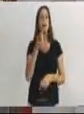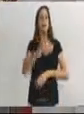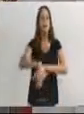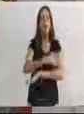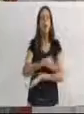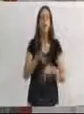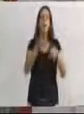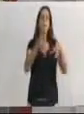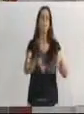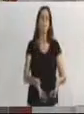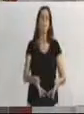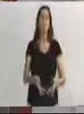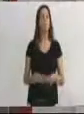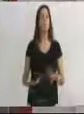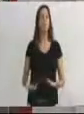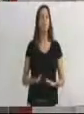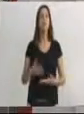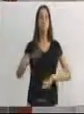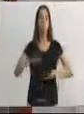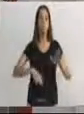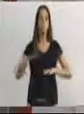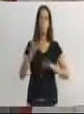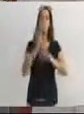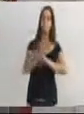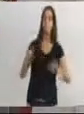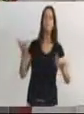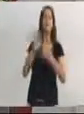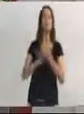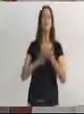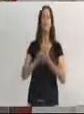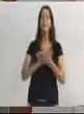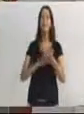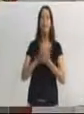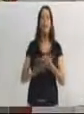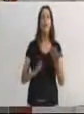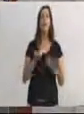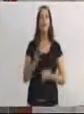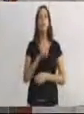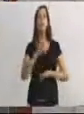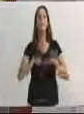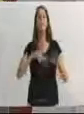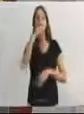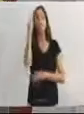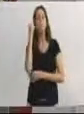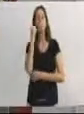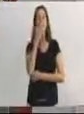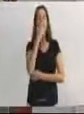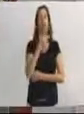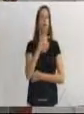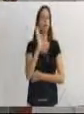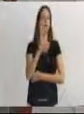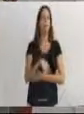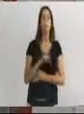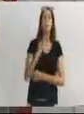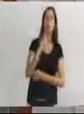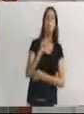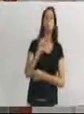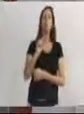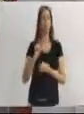silenciosas mesmo ações que para alguns pode parecer pouco pra outros é o atendimento a um problema existente na